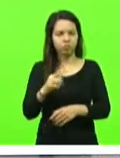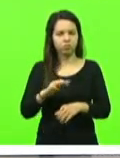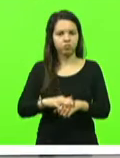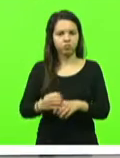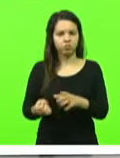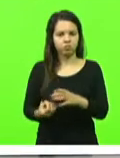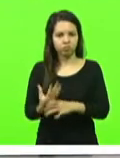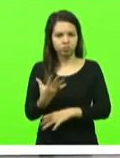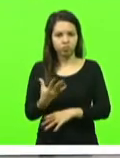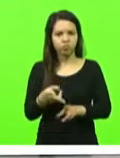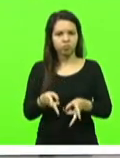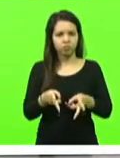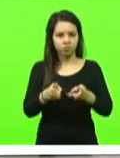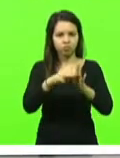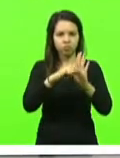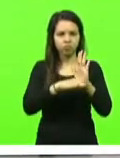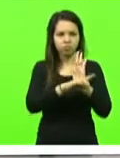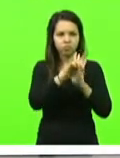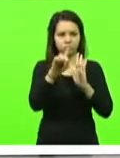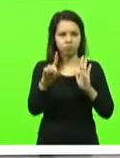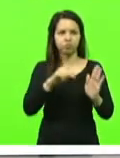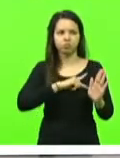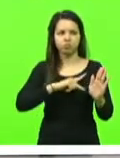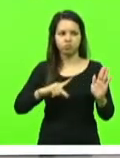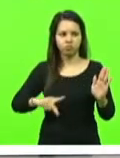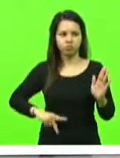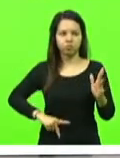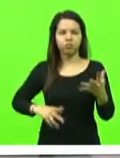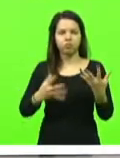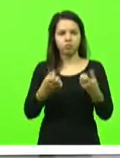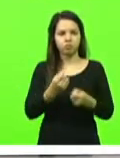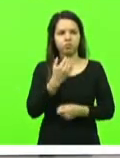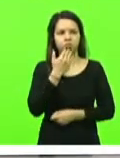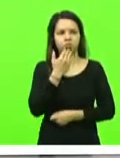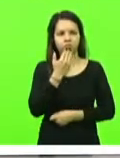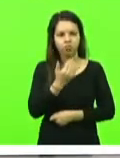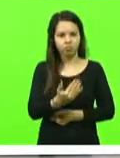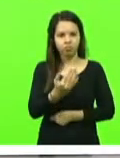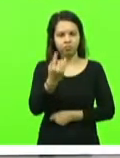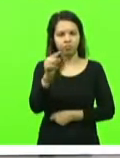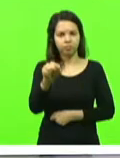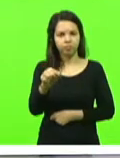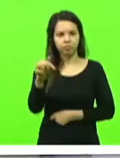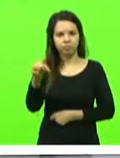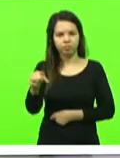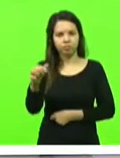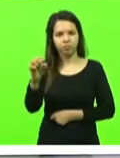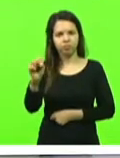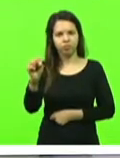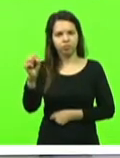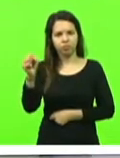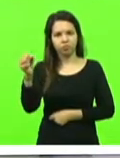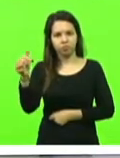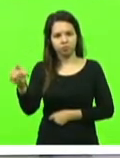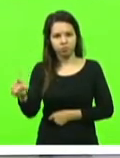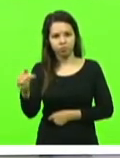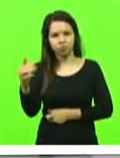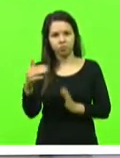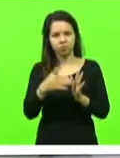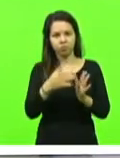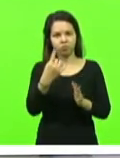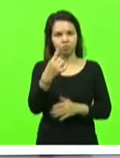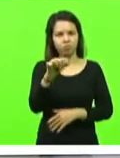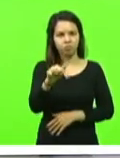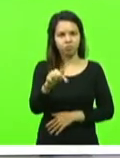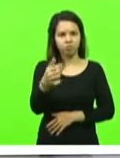continuidade à ordem do dia, o senhor presidente deferiu os requerimentos números 1687 a 1692,